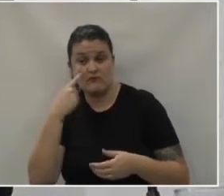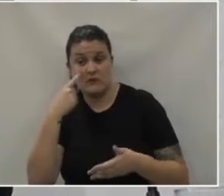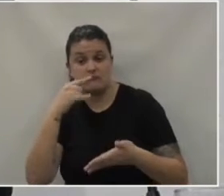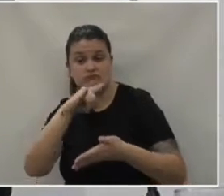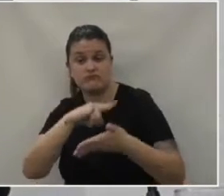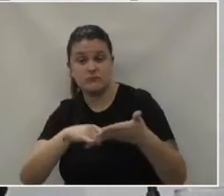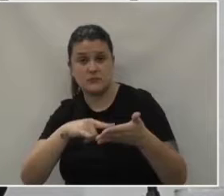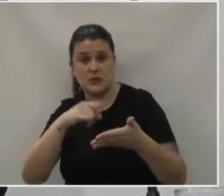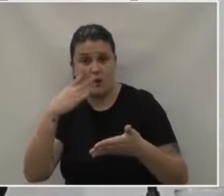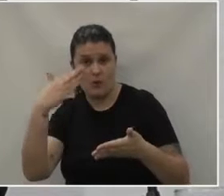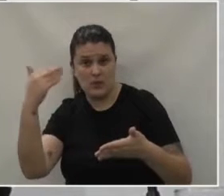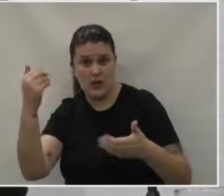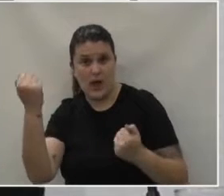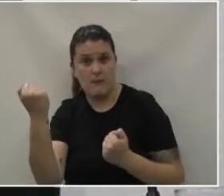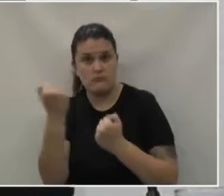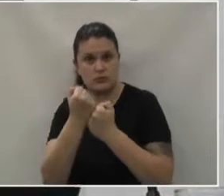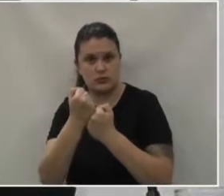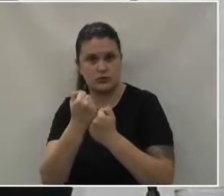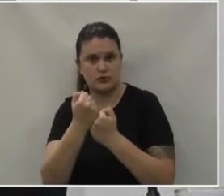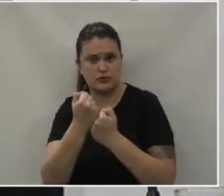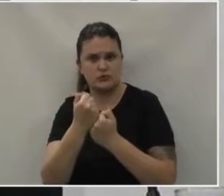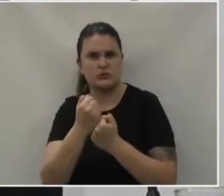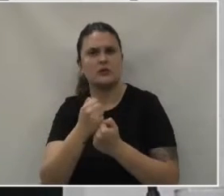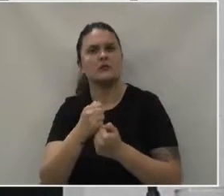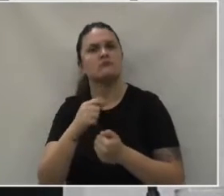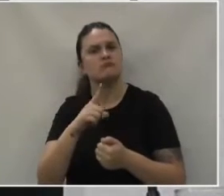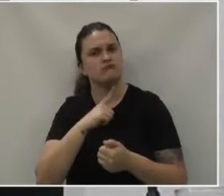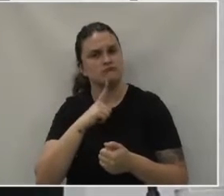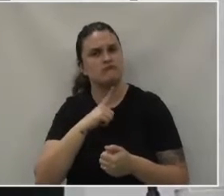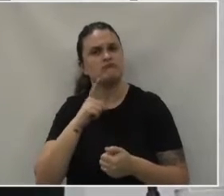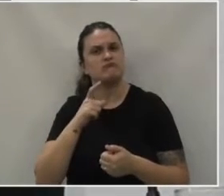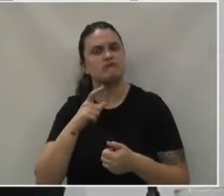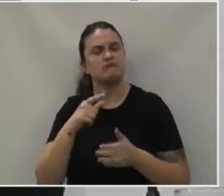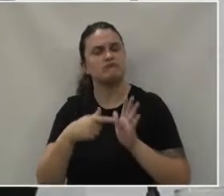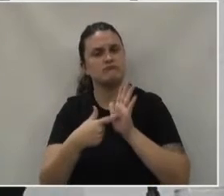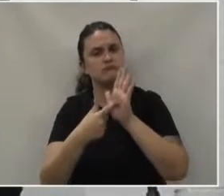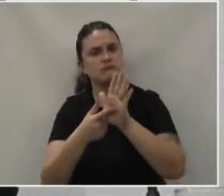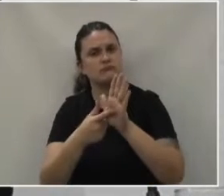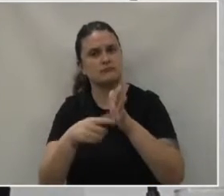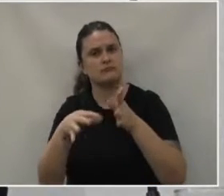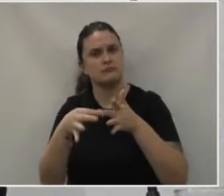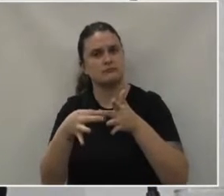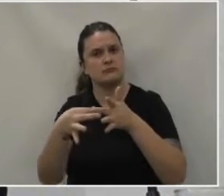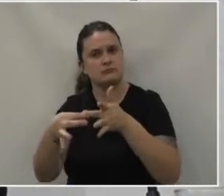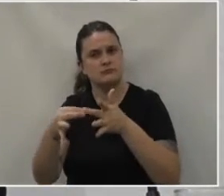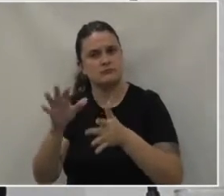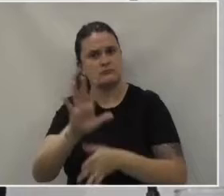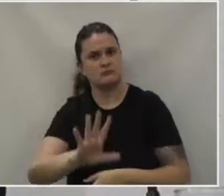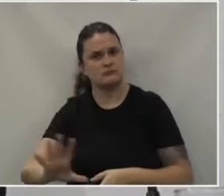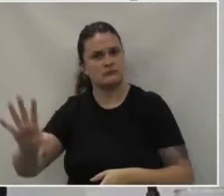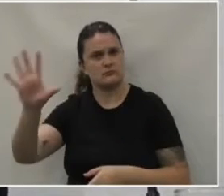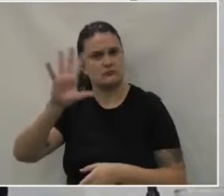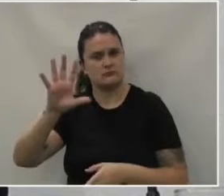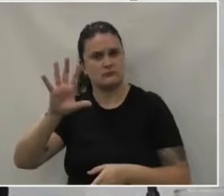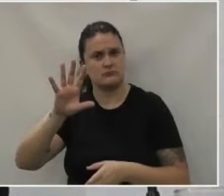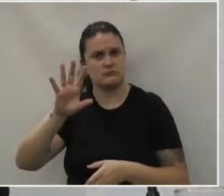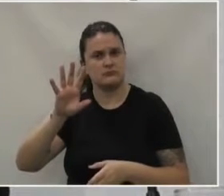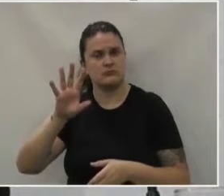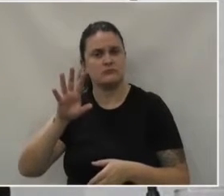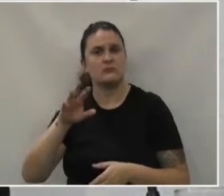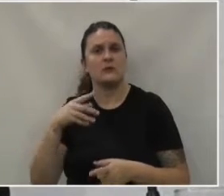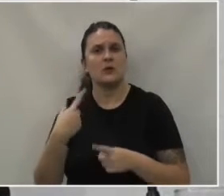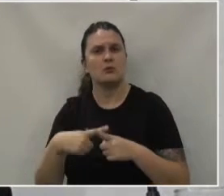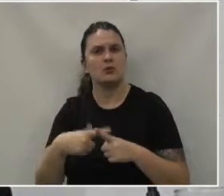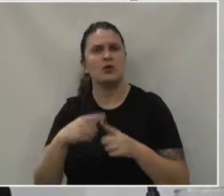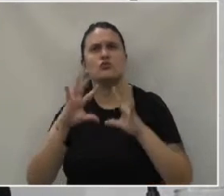apoio, demonstra sua vocação de liderança regional ao apreciar uma matéria que afetará